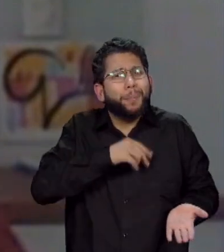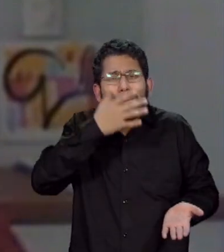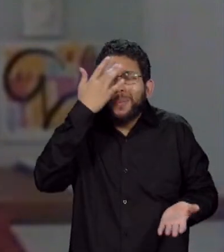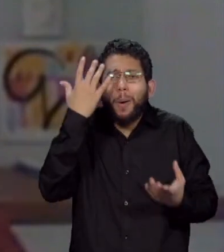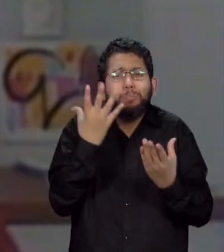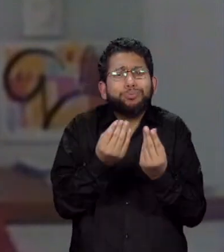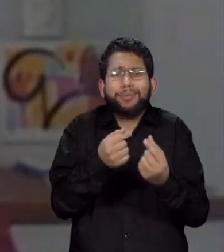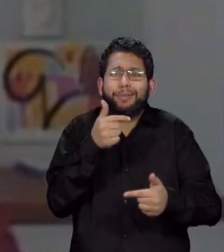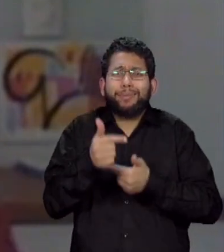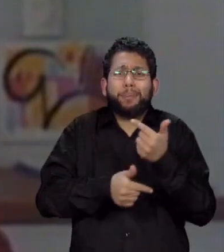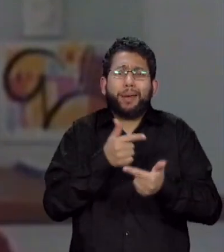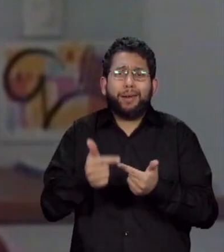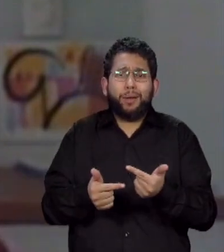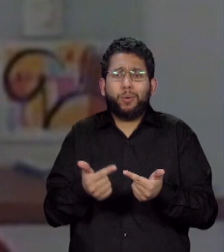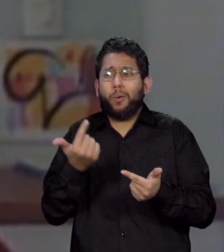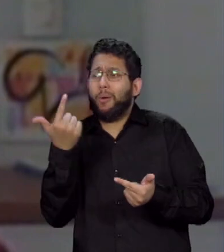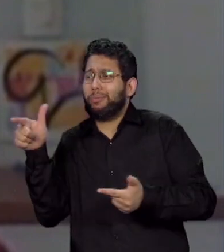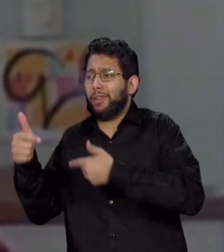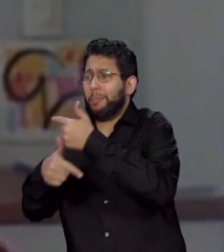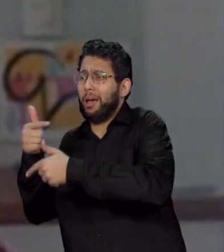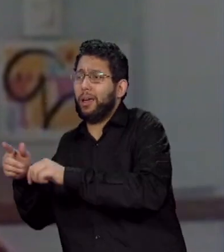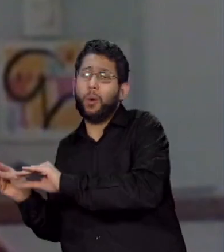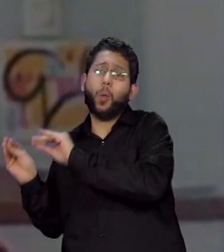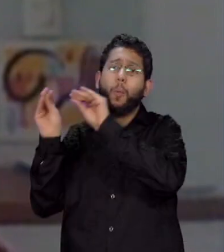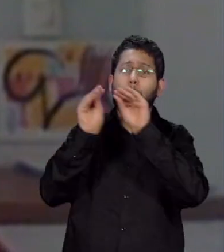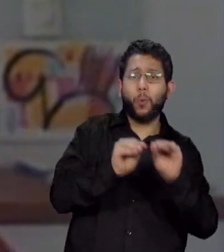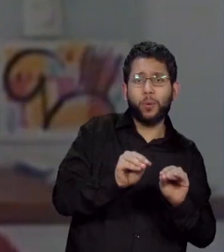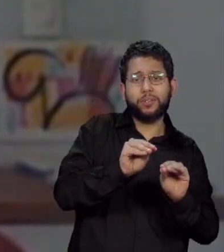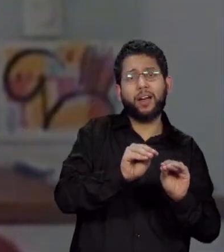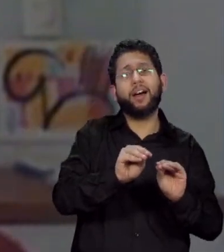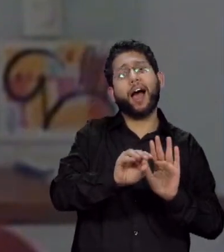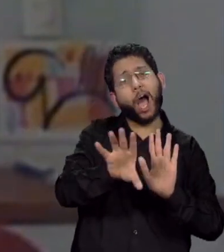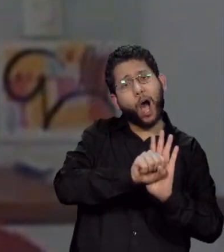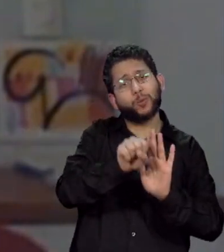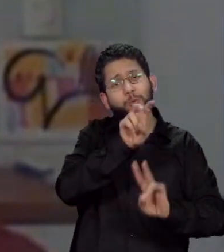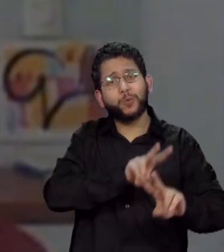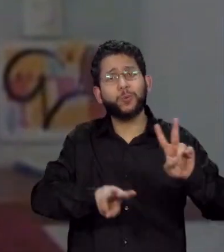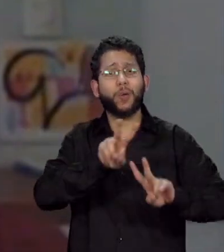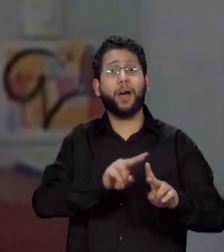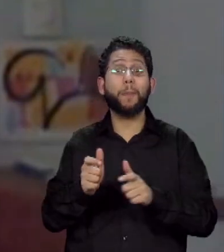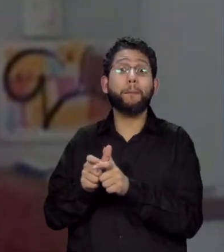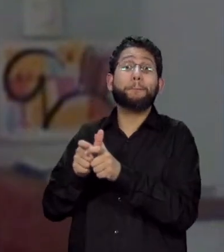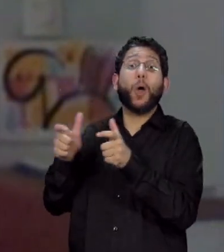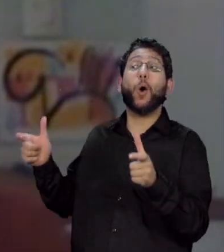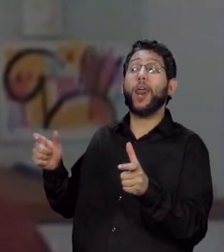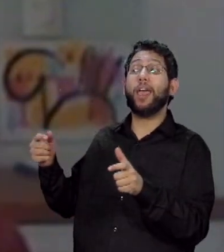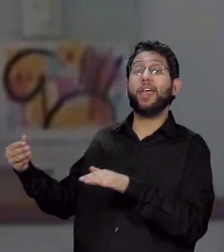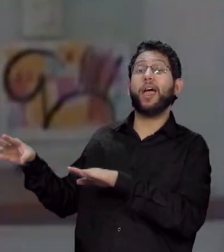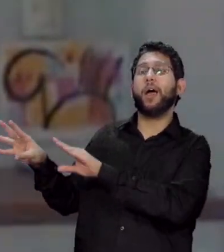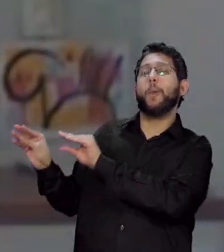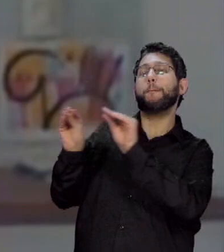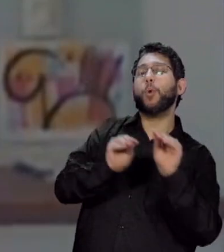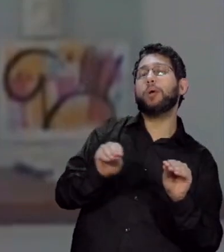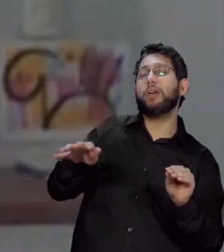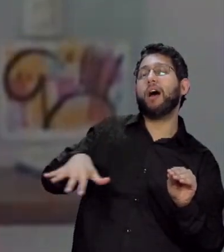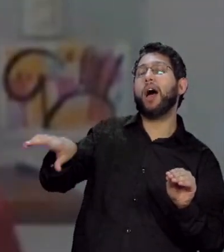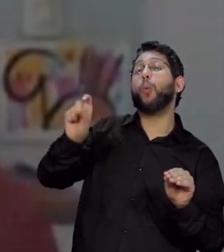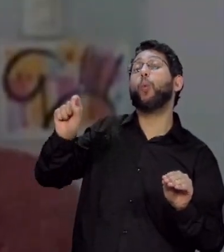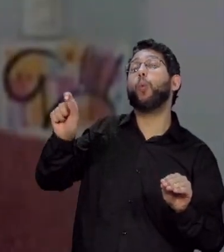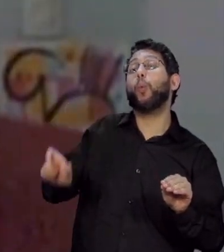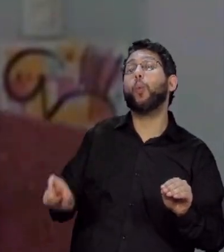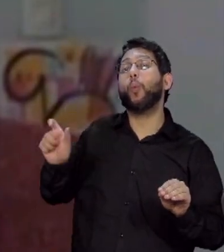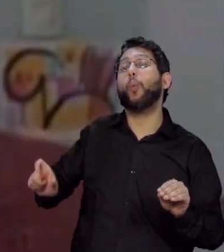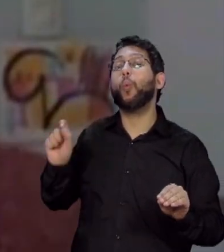de audiovisual que migra de outras áreas, né? E a maior parte vem da comunicação, mas também a